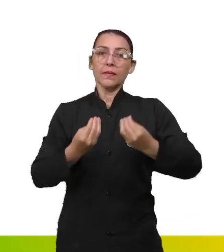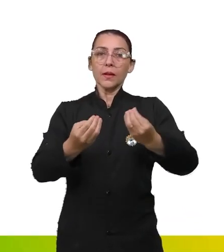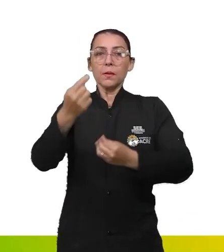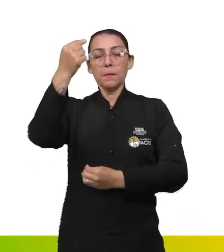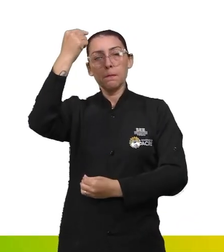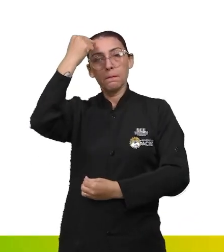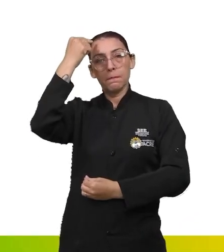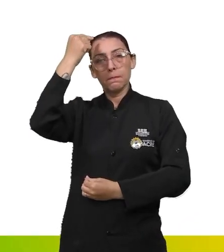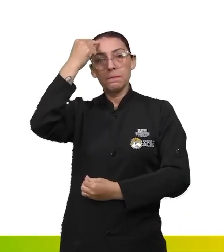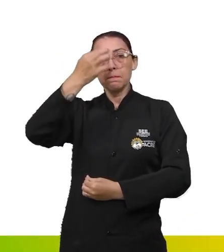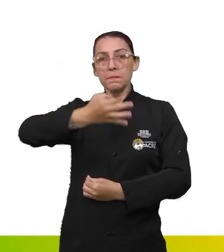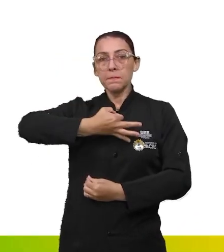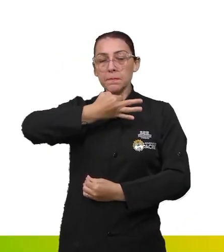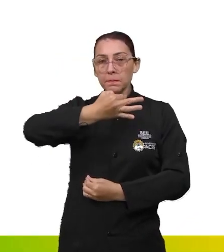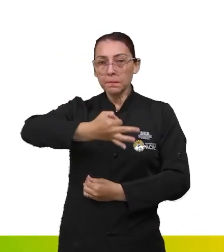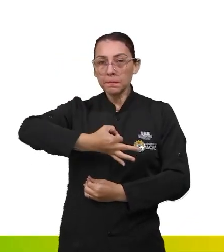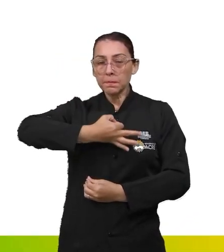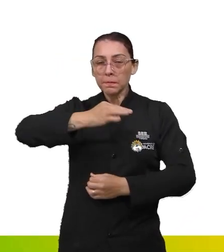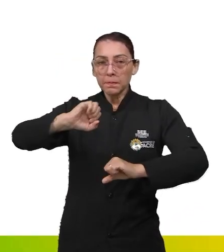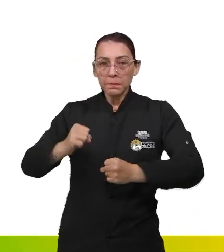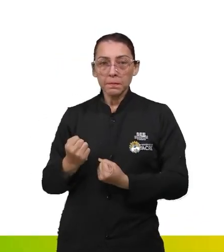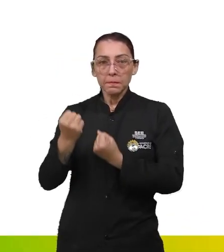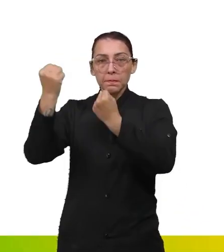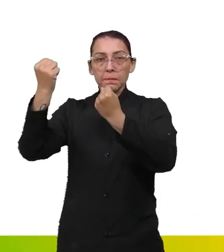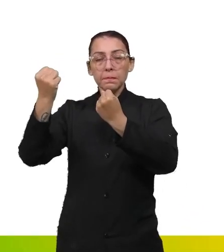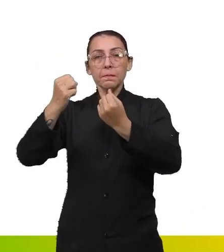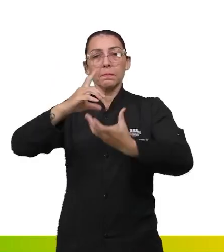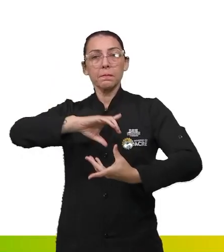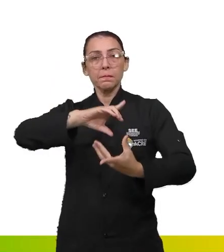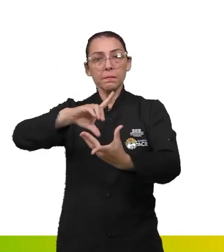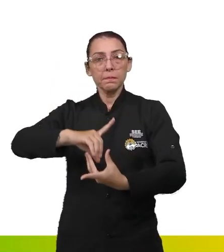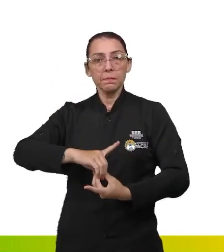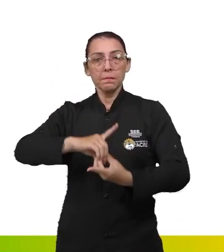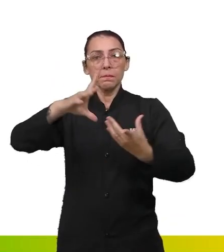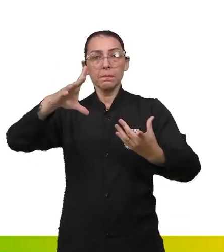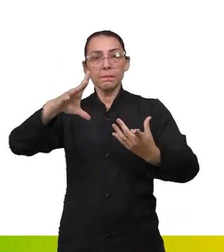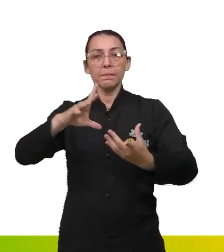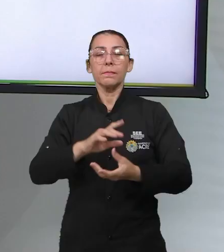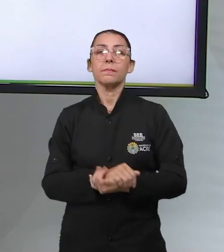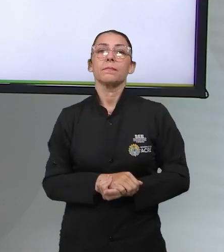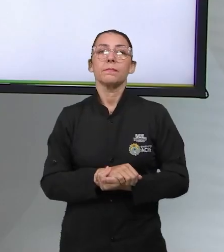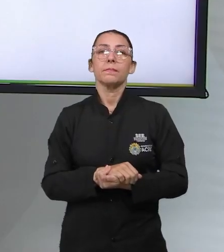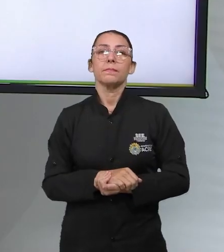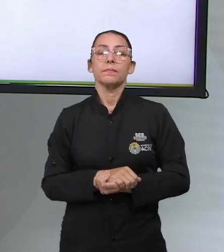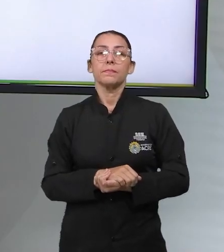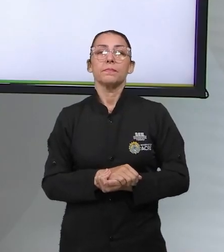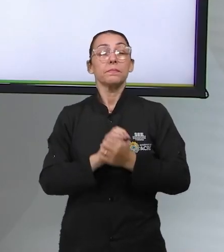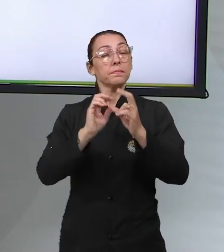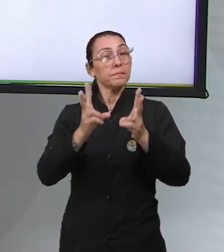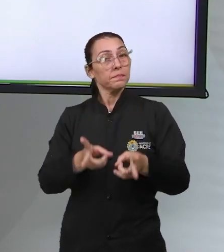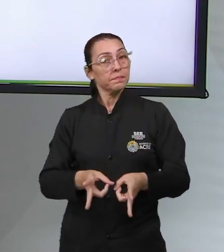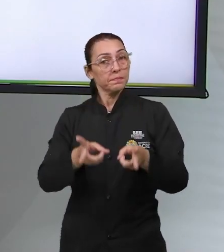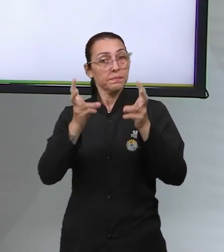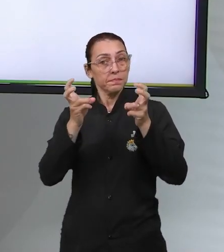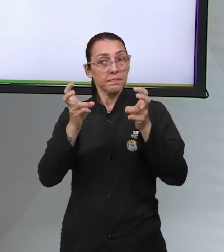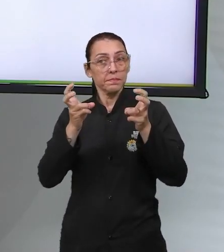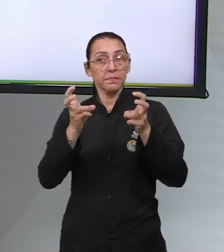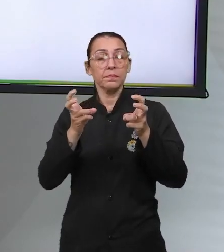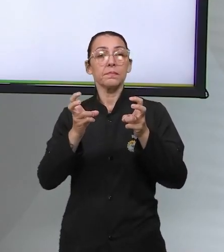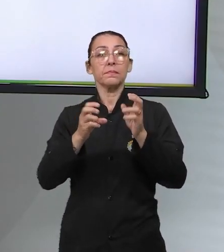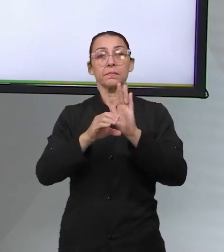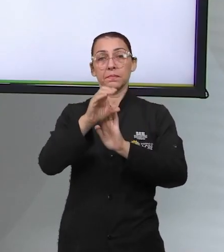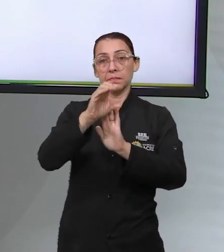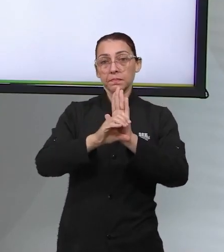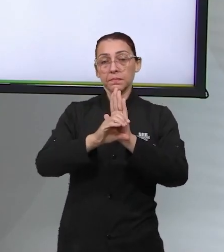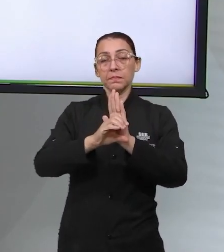vidas, promove o pensamento crítico e fortalece a democracia. Percebam como que os